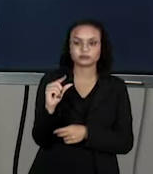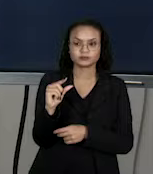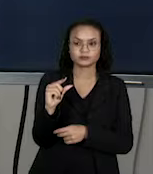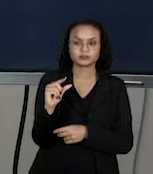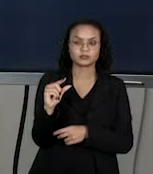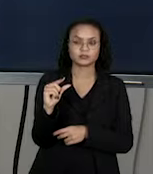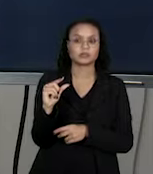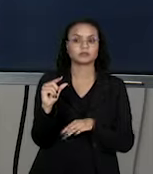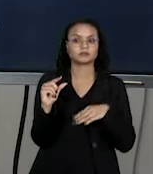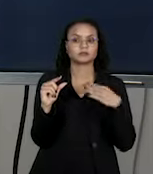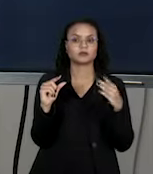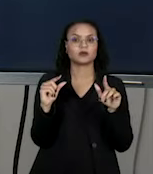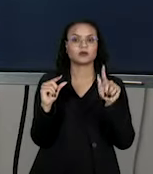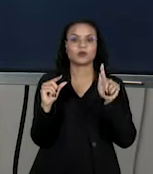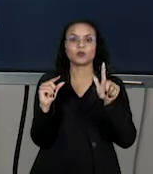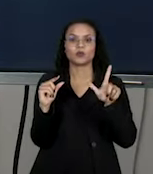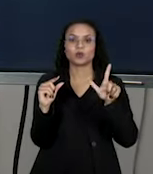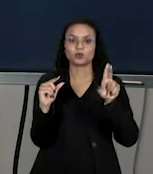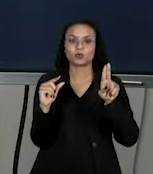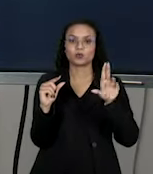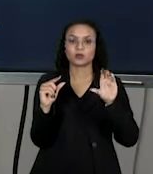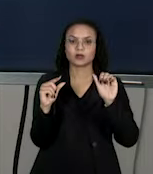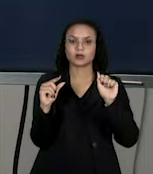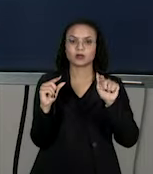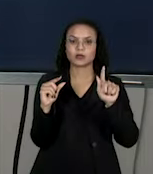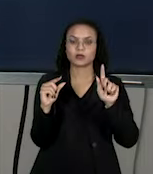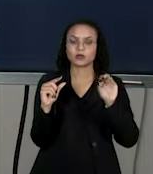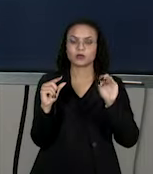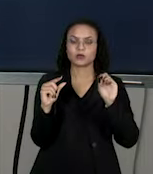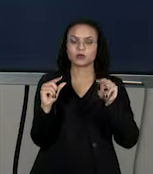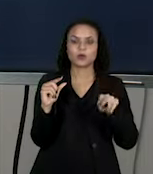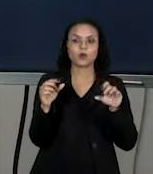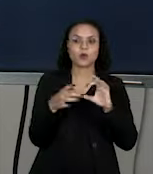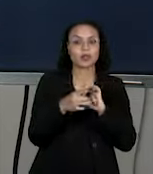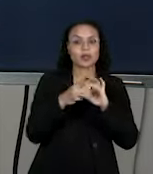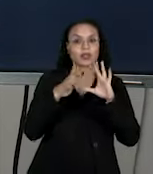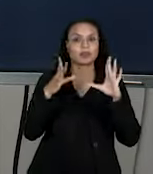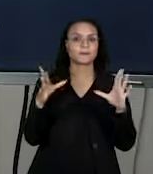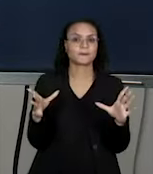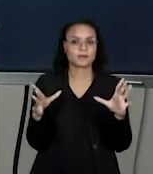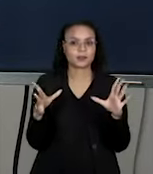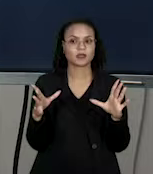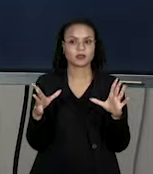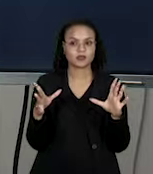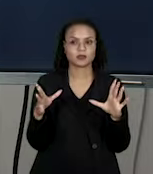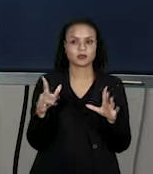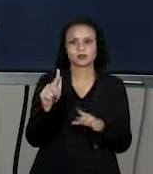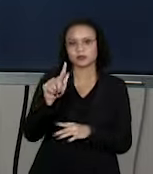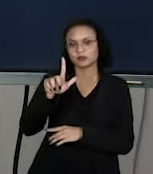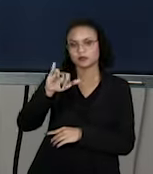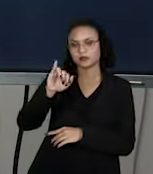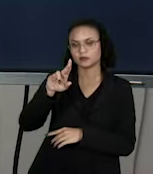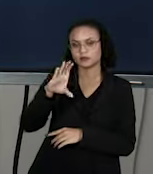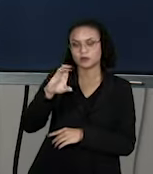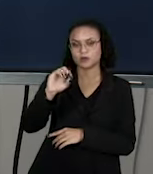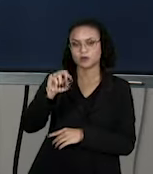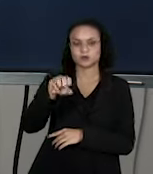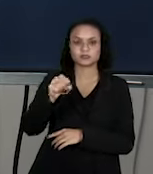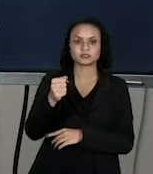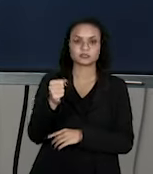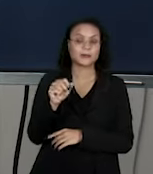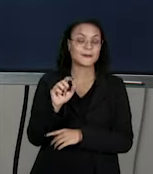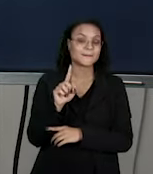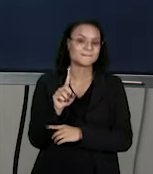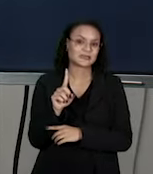o glicogênio e liberar mais glicose para o corpo. Agora, se você tem um acúmulo, a quantidade de